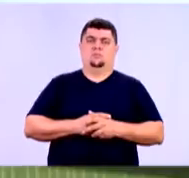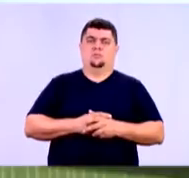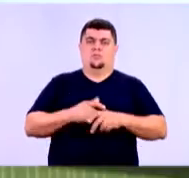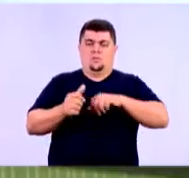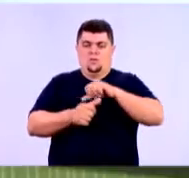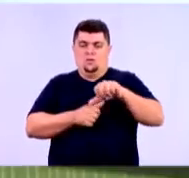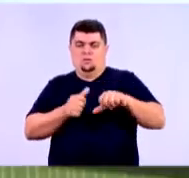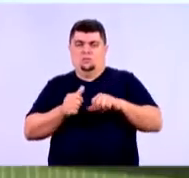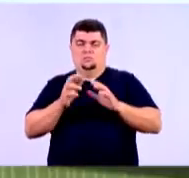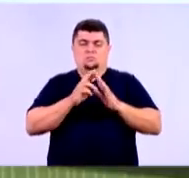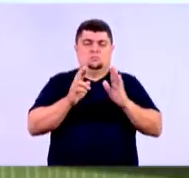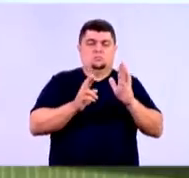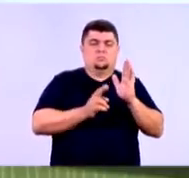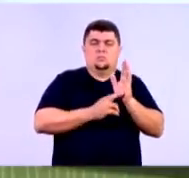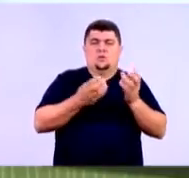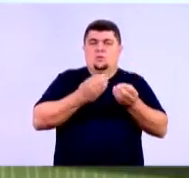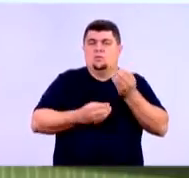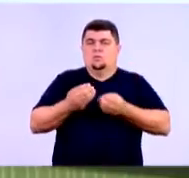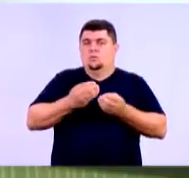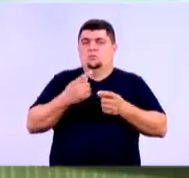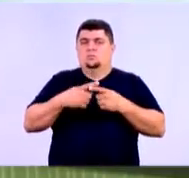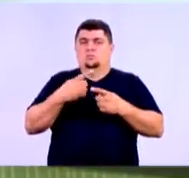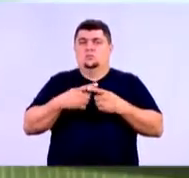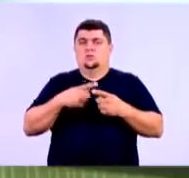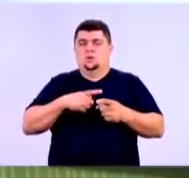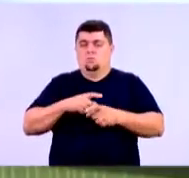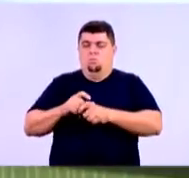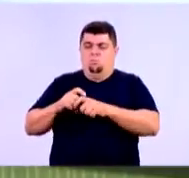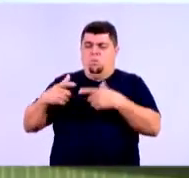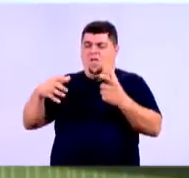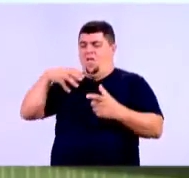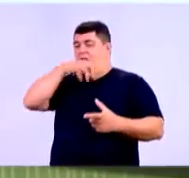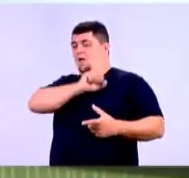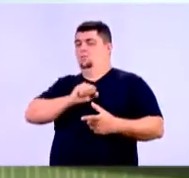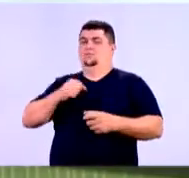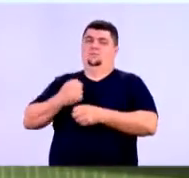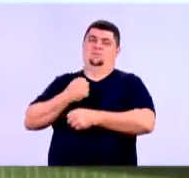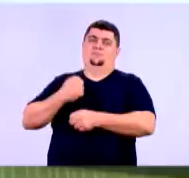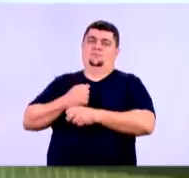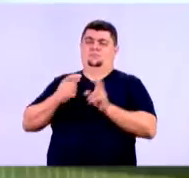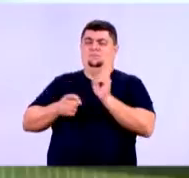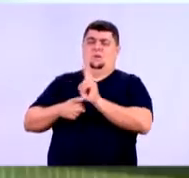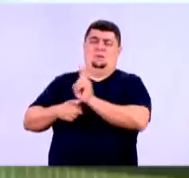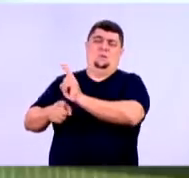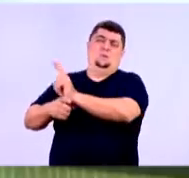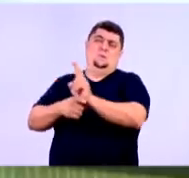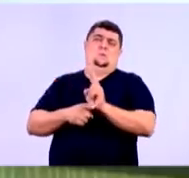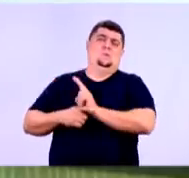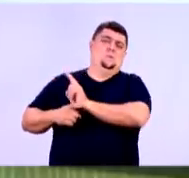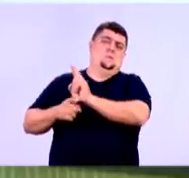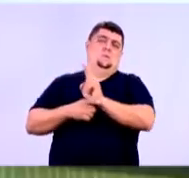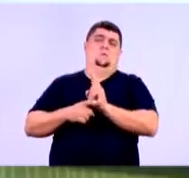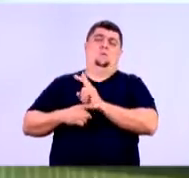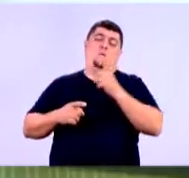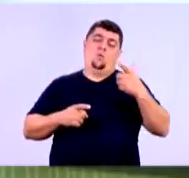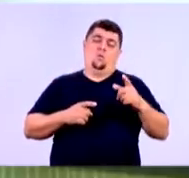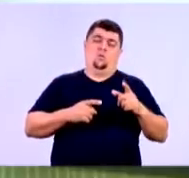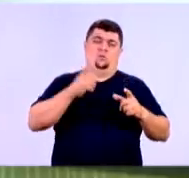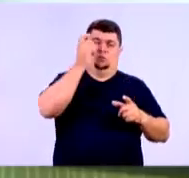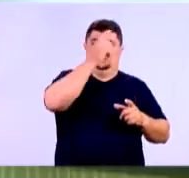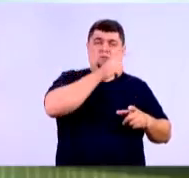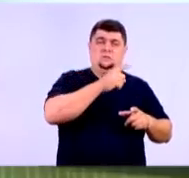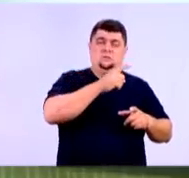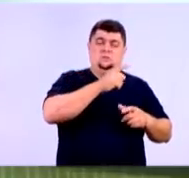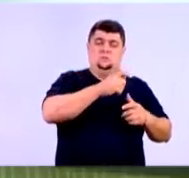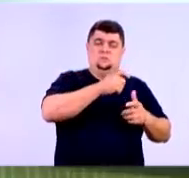normas, né? As regras de concessão de crédito. E isso teve um boom na concessão de empréstimos para a construção civil e aumentou muito, né? Hoje em dia,